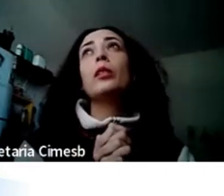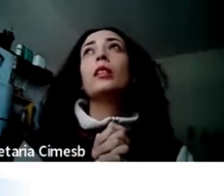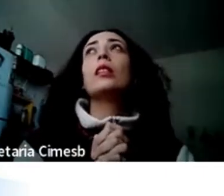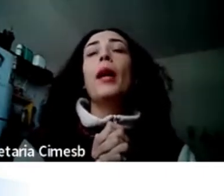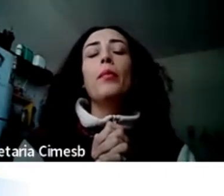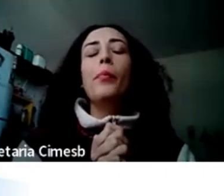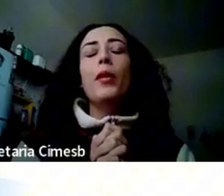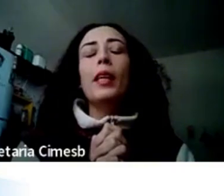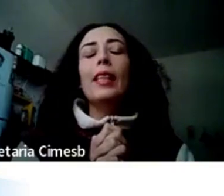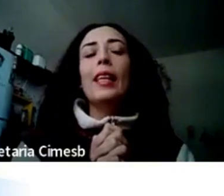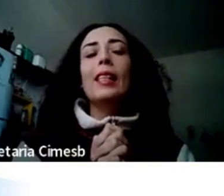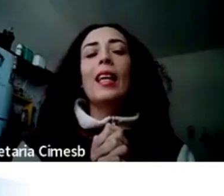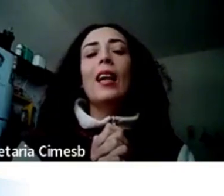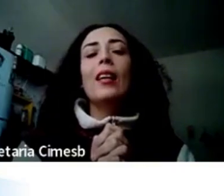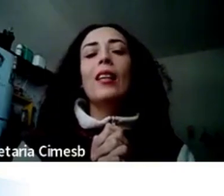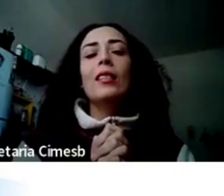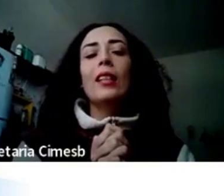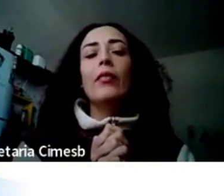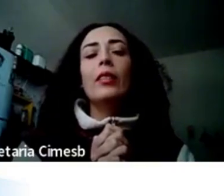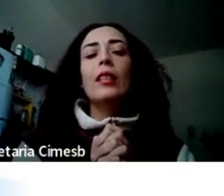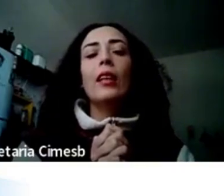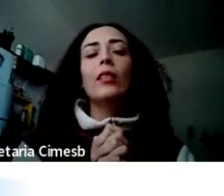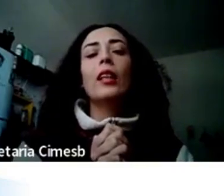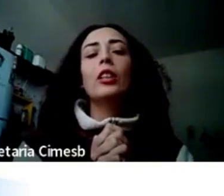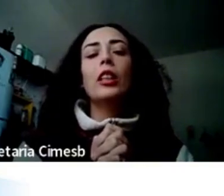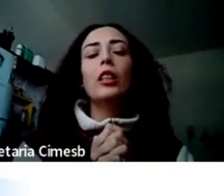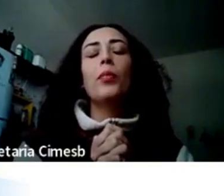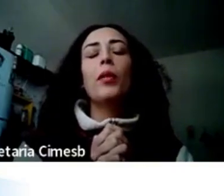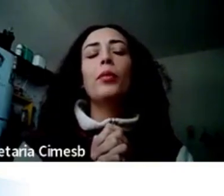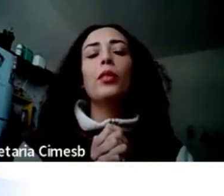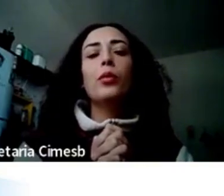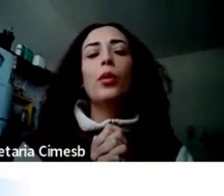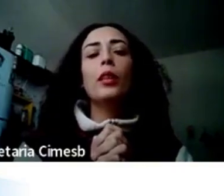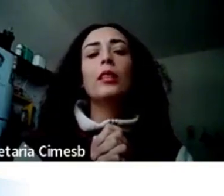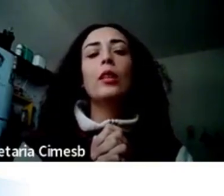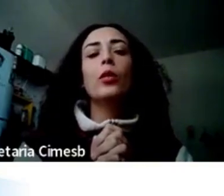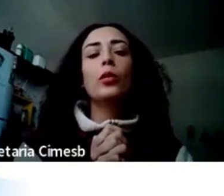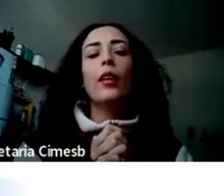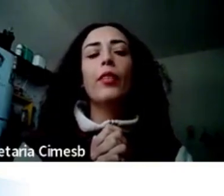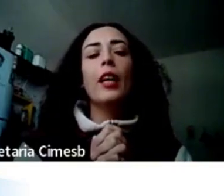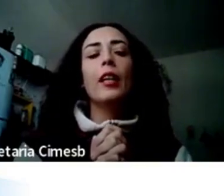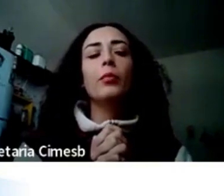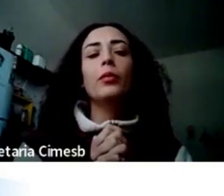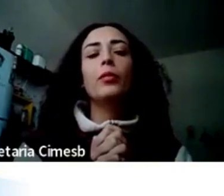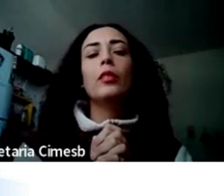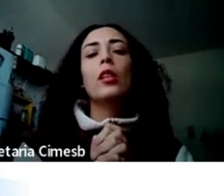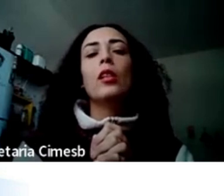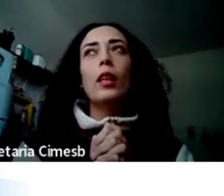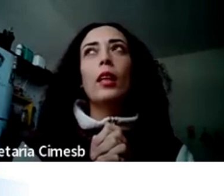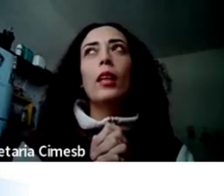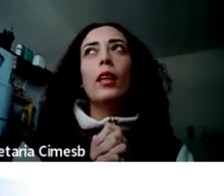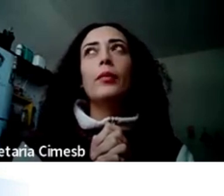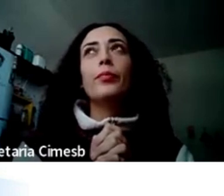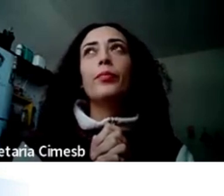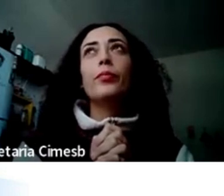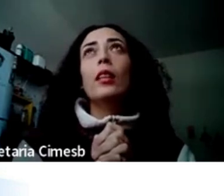alunos e alunas. Pega um papel e a caneta, escreve sem os artigos, preposições, sem conjugar verbo.